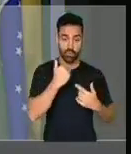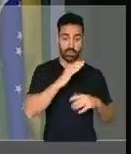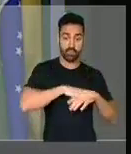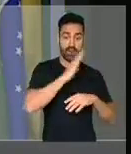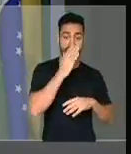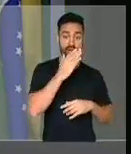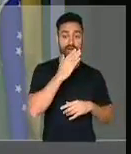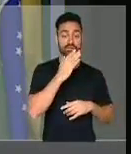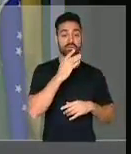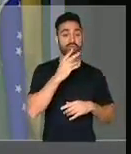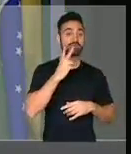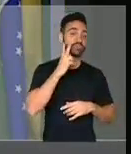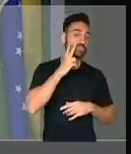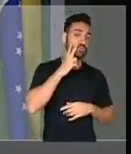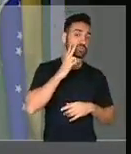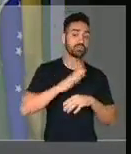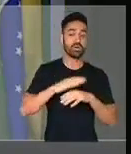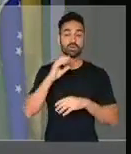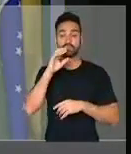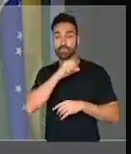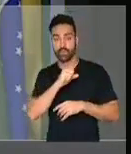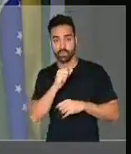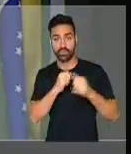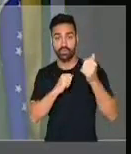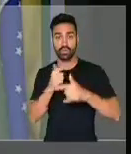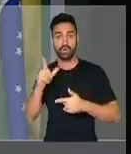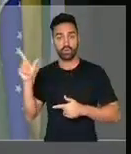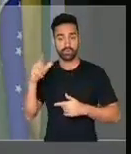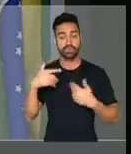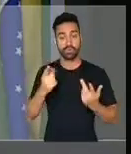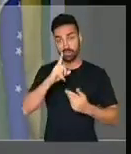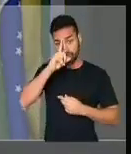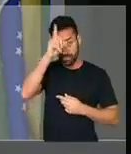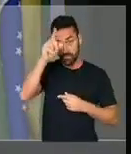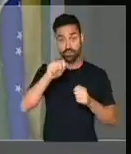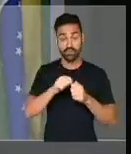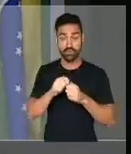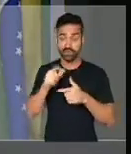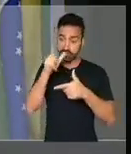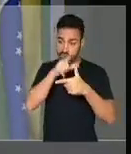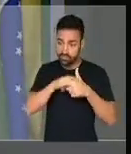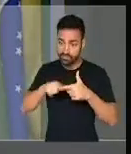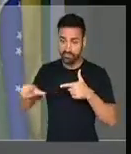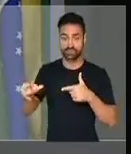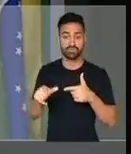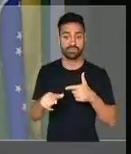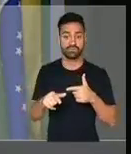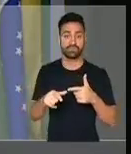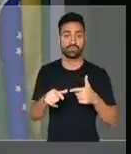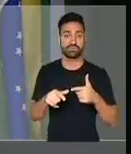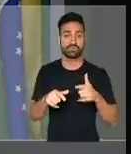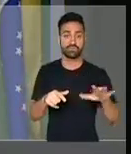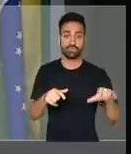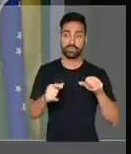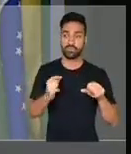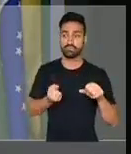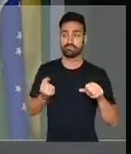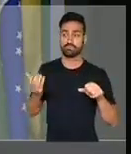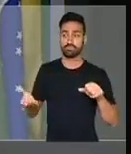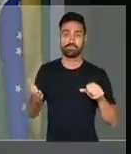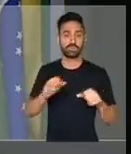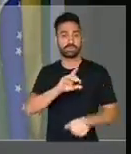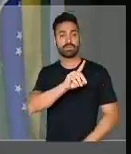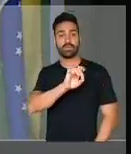comia mais pães e queijo do que os outros. Então, ele inventou a partida dobrada de débito e crédito.